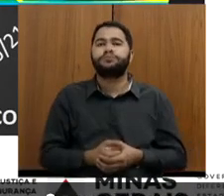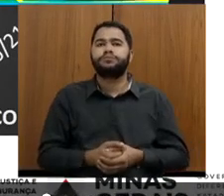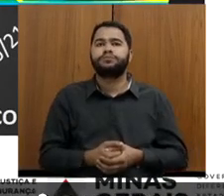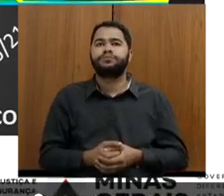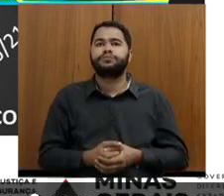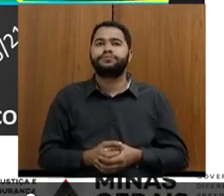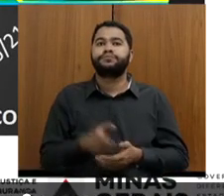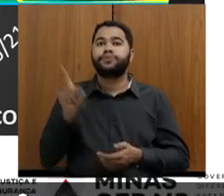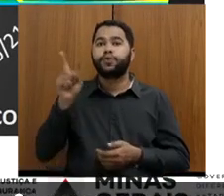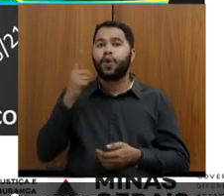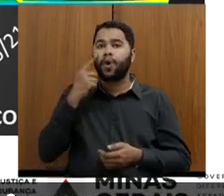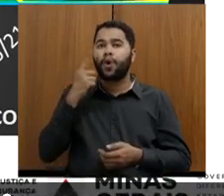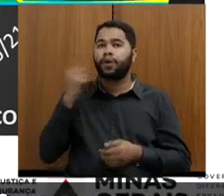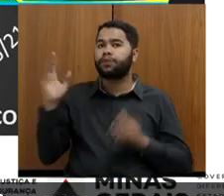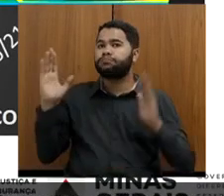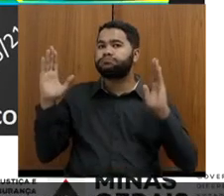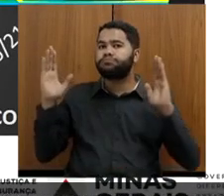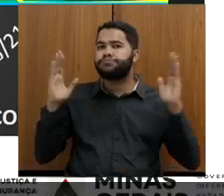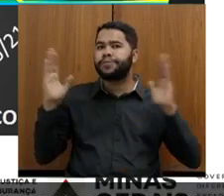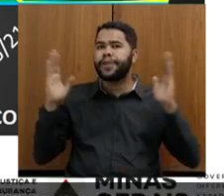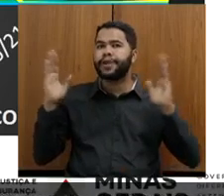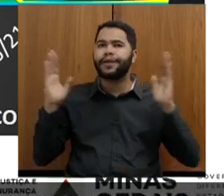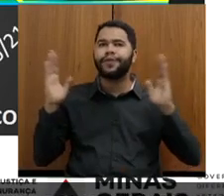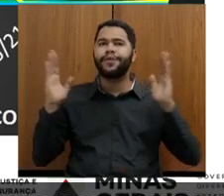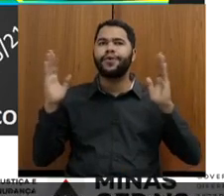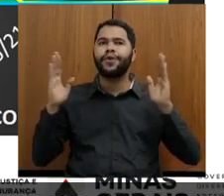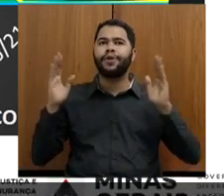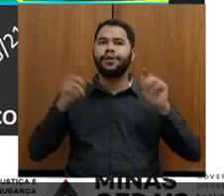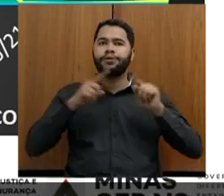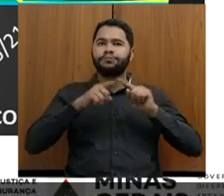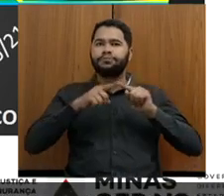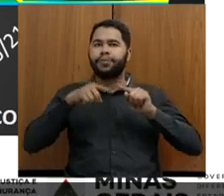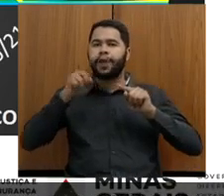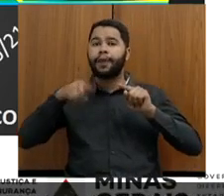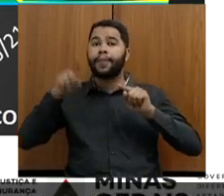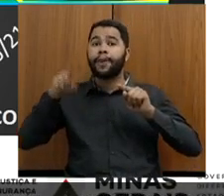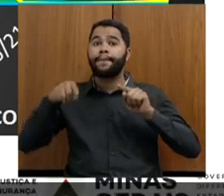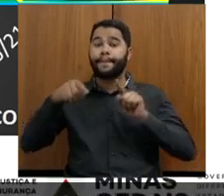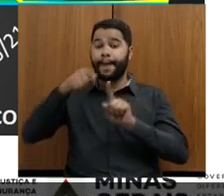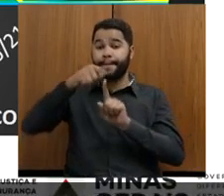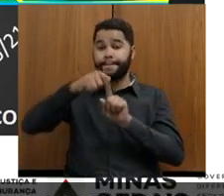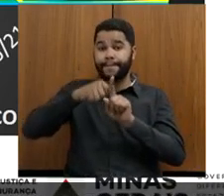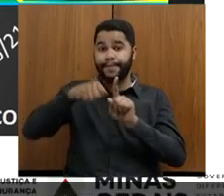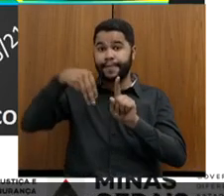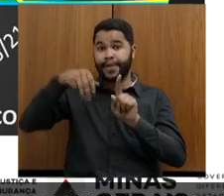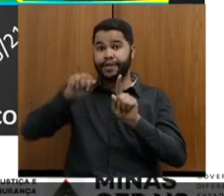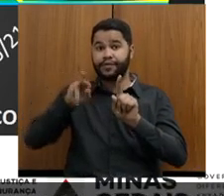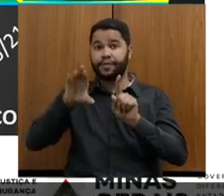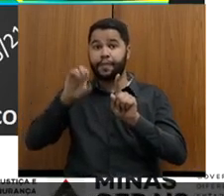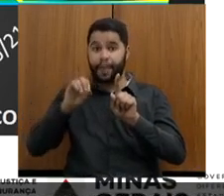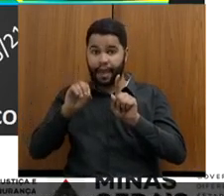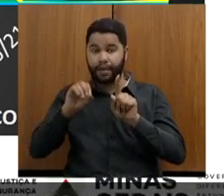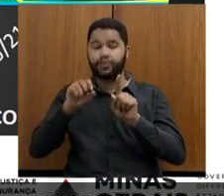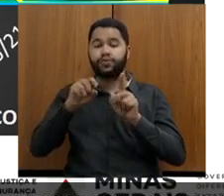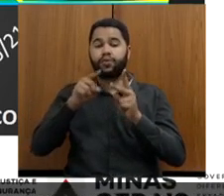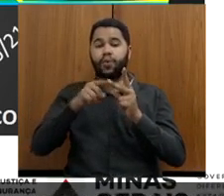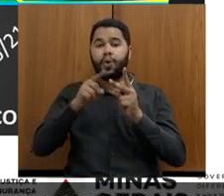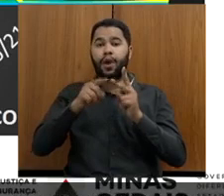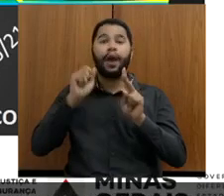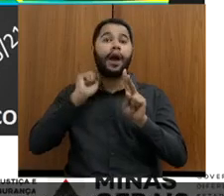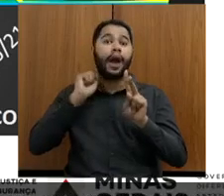no decorrer do período a gente vê que os meses de Março e Abril desse ano de 2021